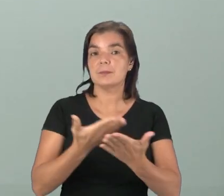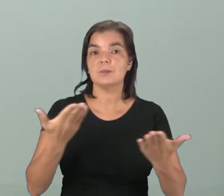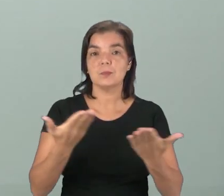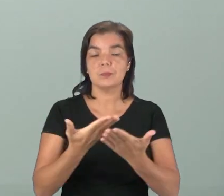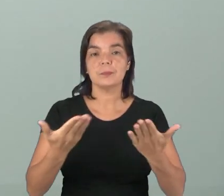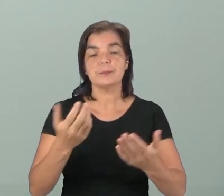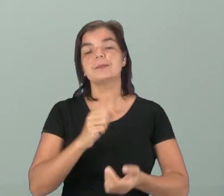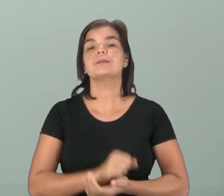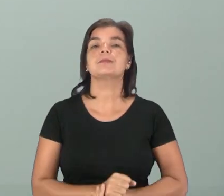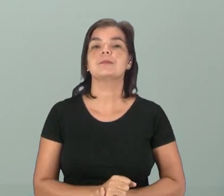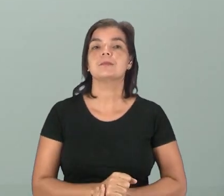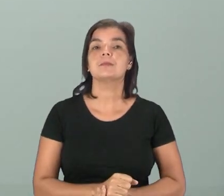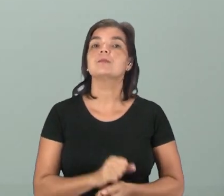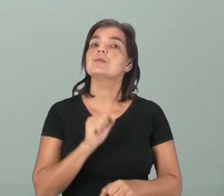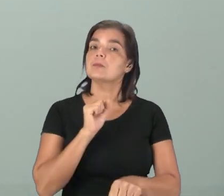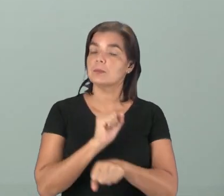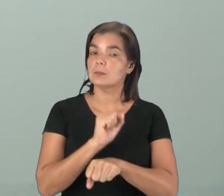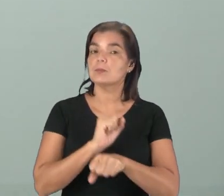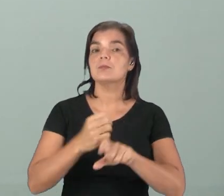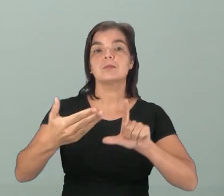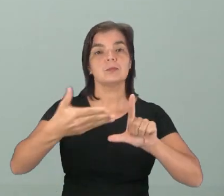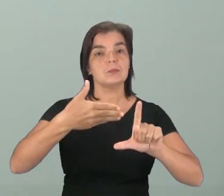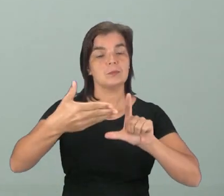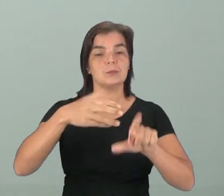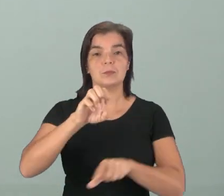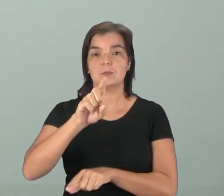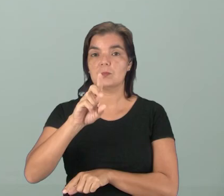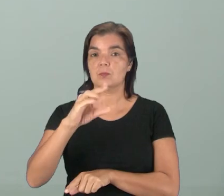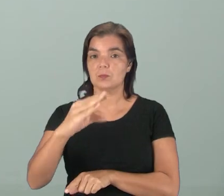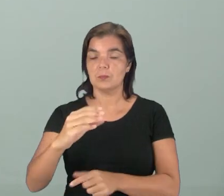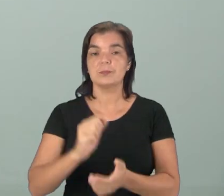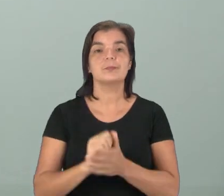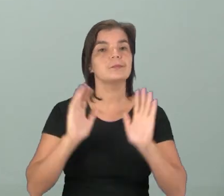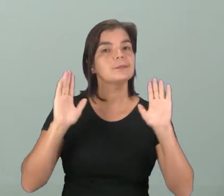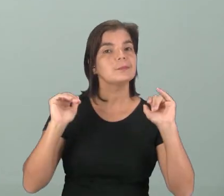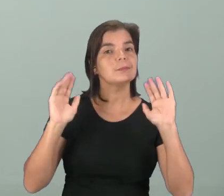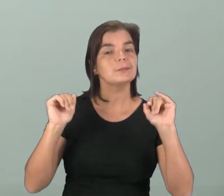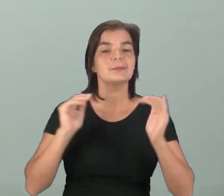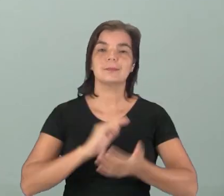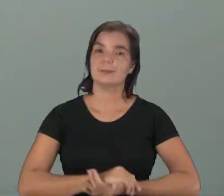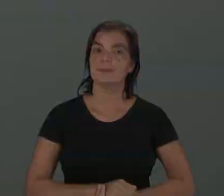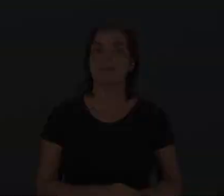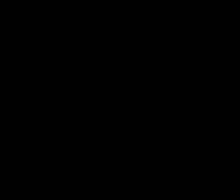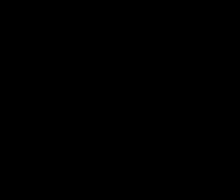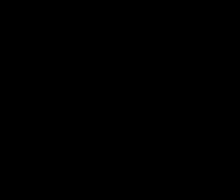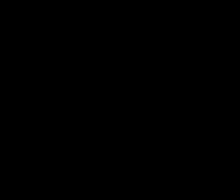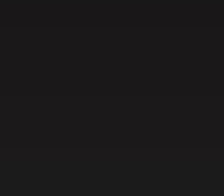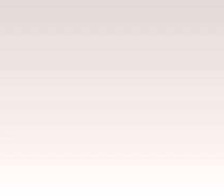nossa aula de hoje. Vocês podem acessá-la mais vezes lá na plataforma Eduque e até a próxima aula.